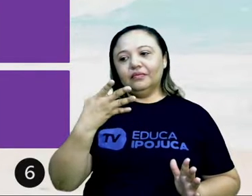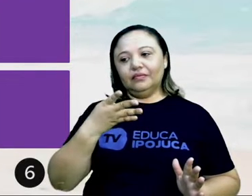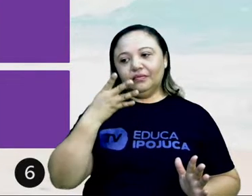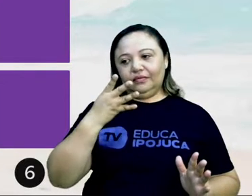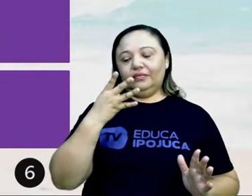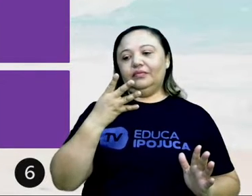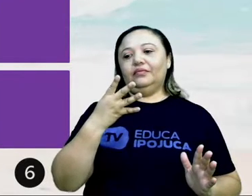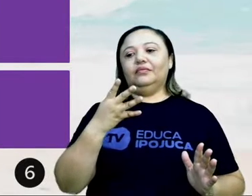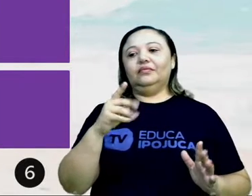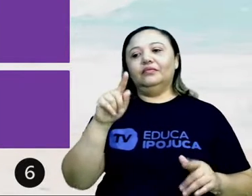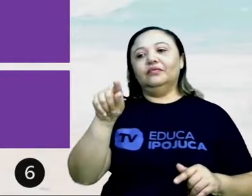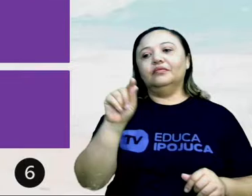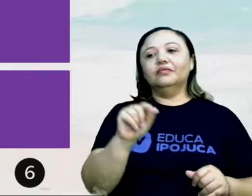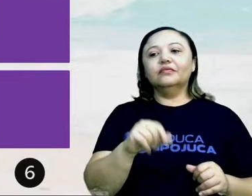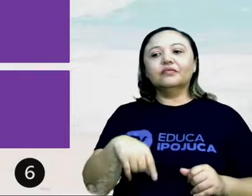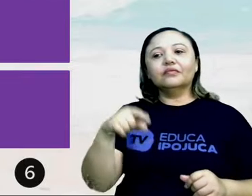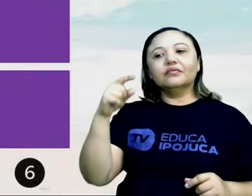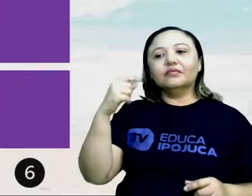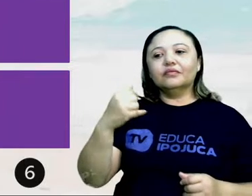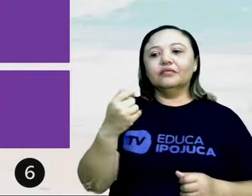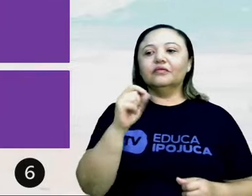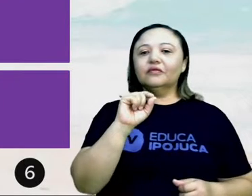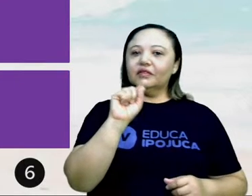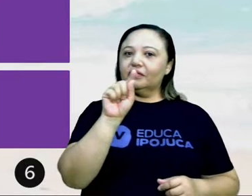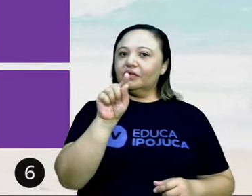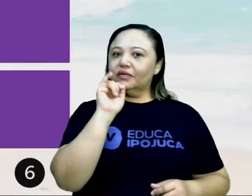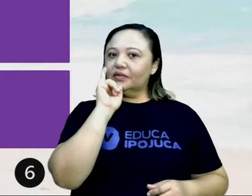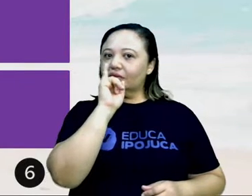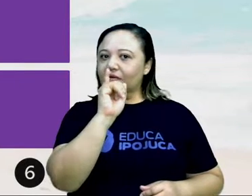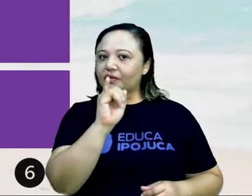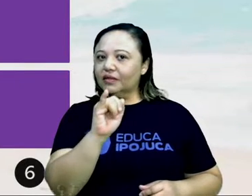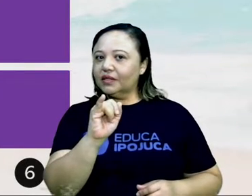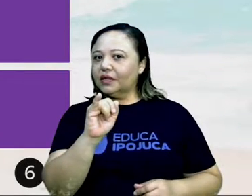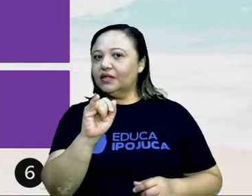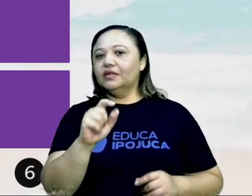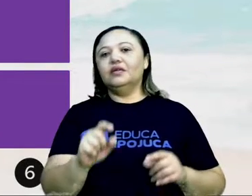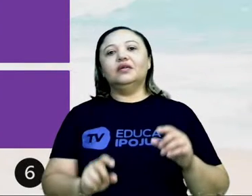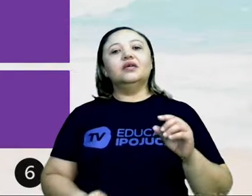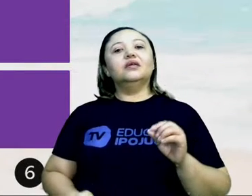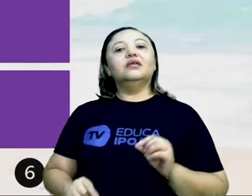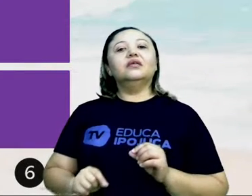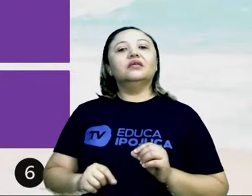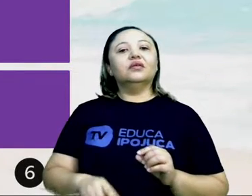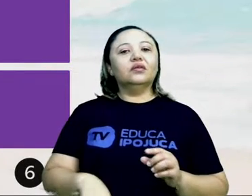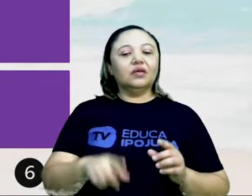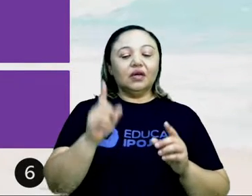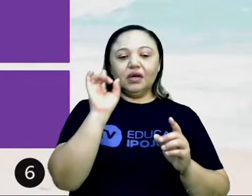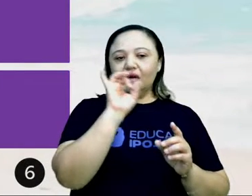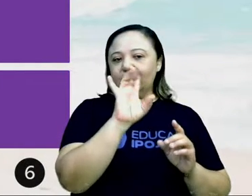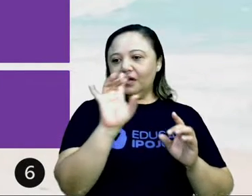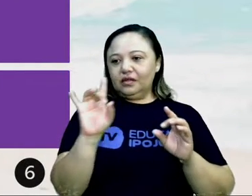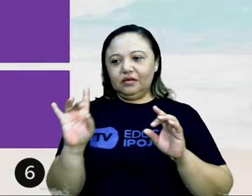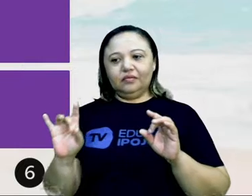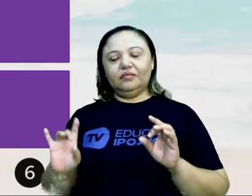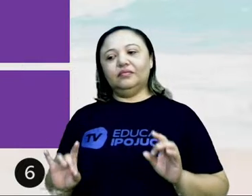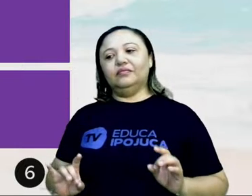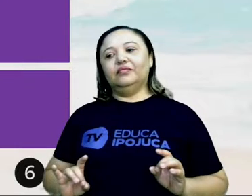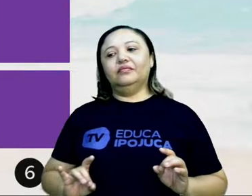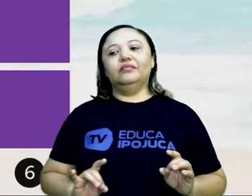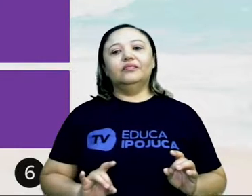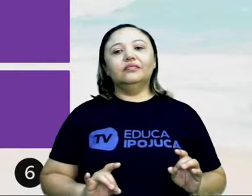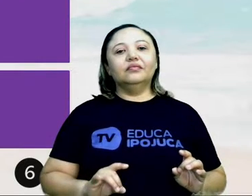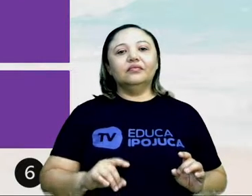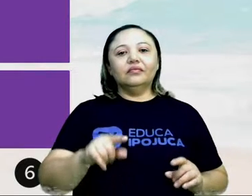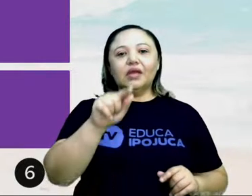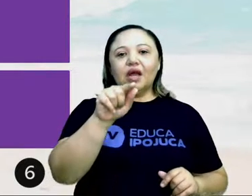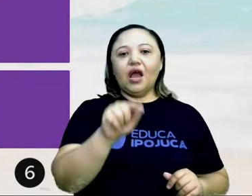certo? Só que vocês vão precisar me dizer uma ordem para poder eu tentar saber aqui onde está cada uma das frutas.